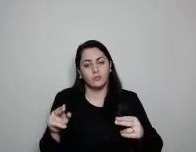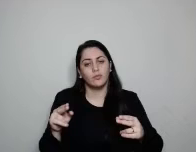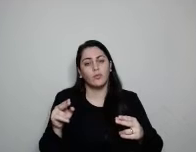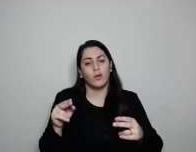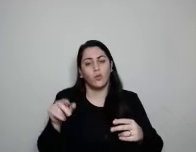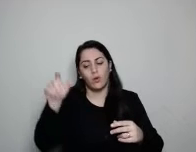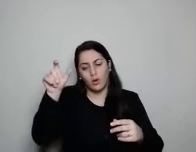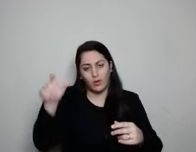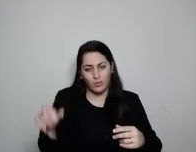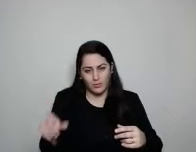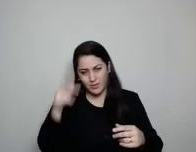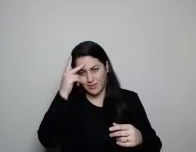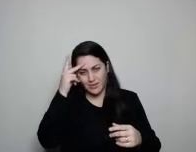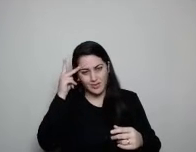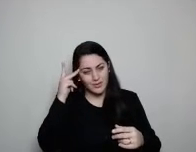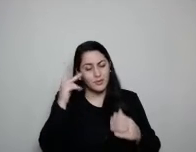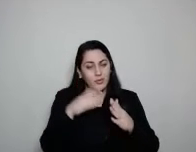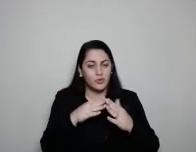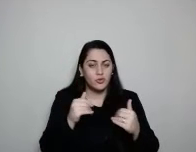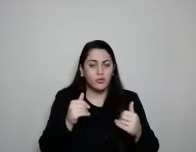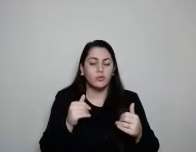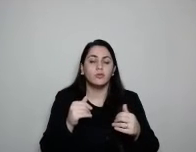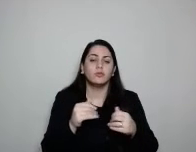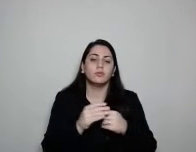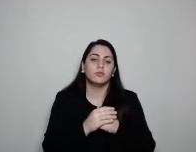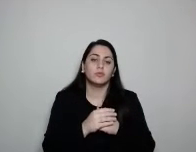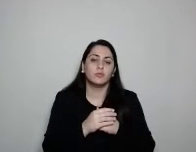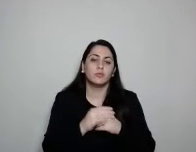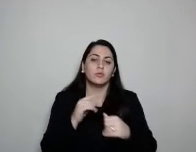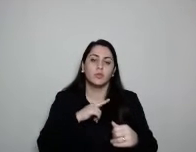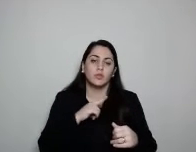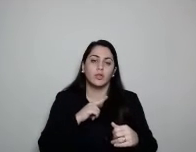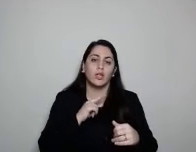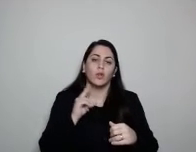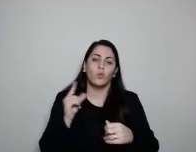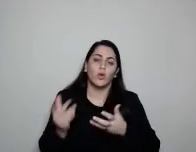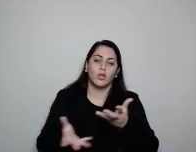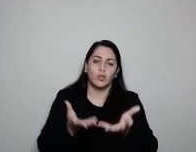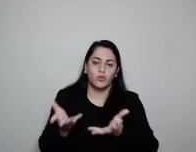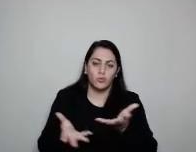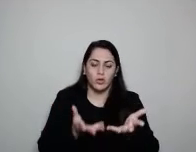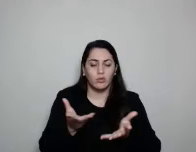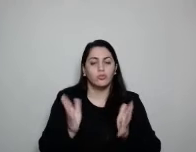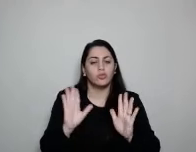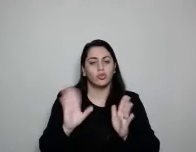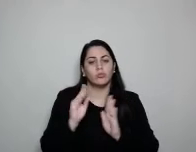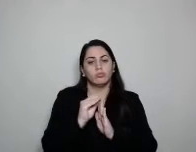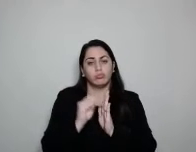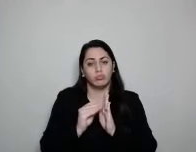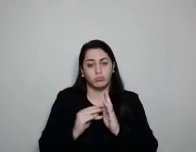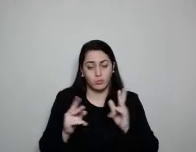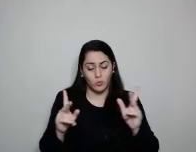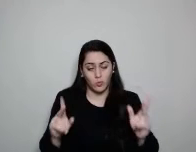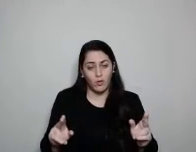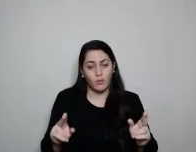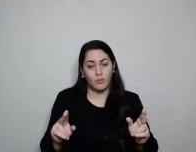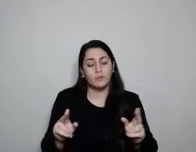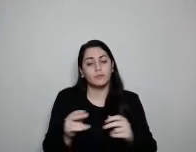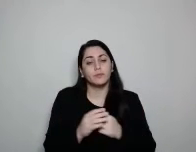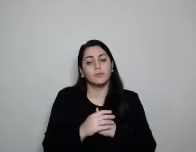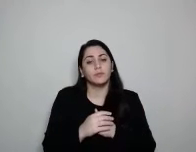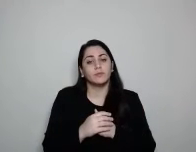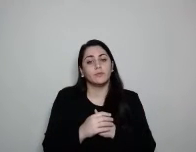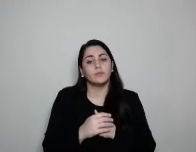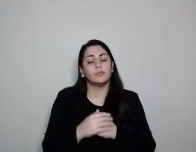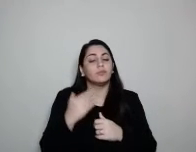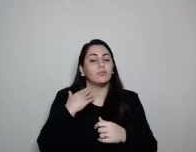contrato, que o anexo prevendo o rol de serviços autorizados fosse também o mesmo, o juízo de